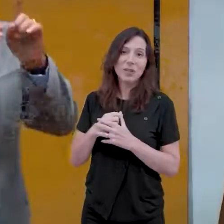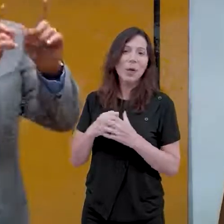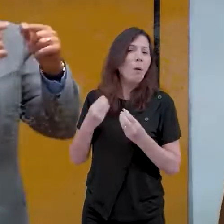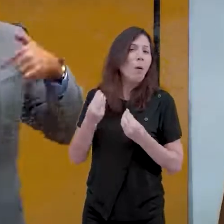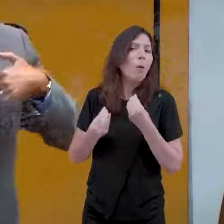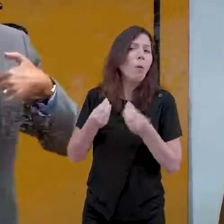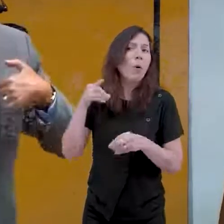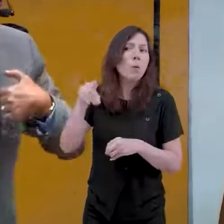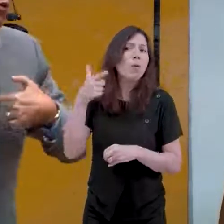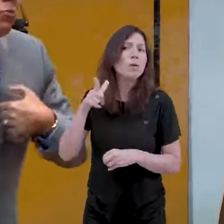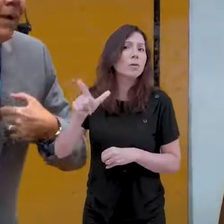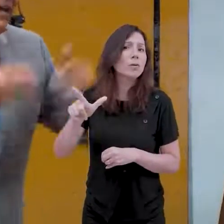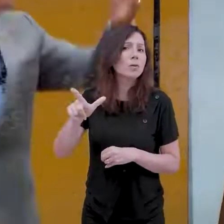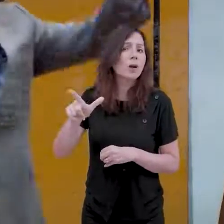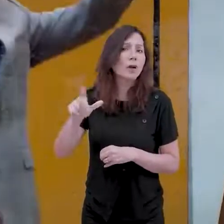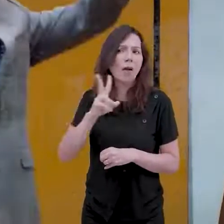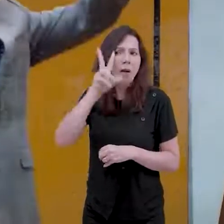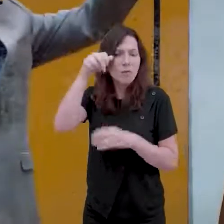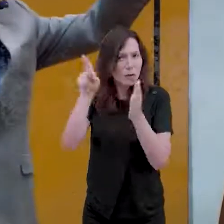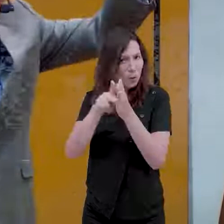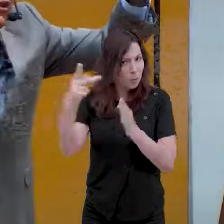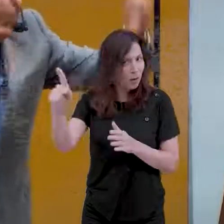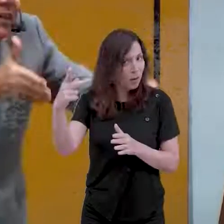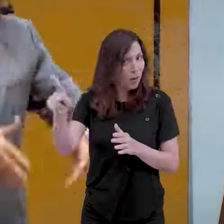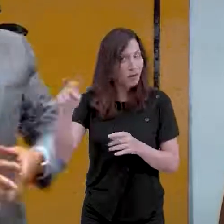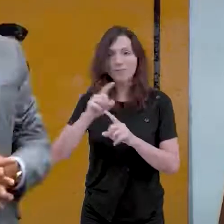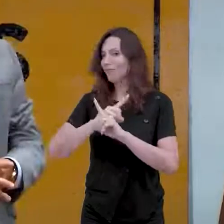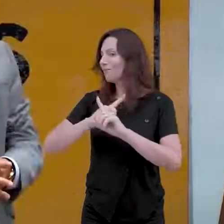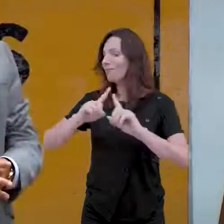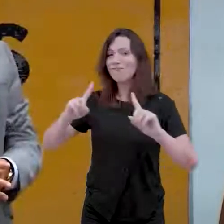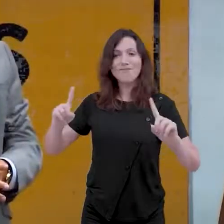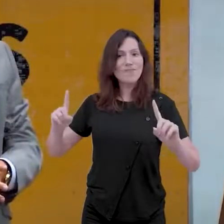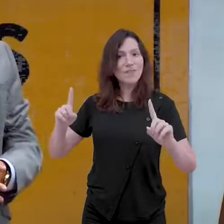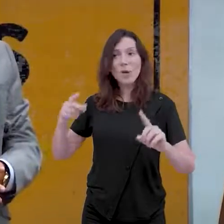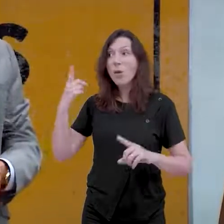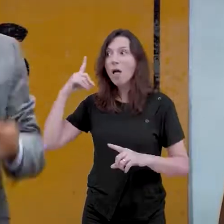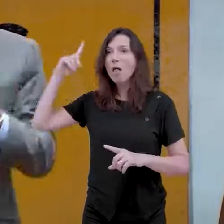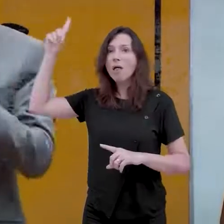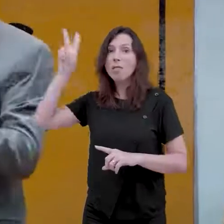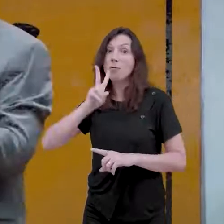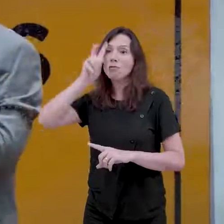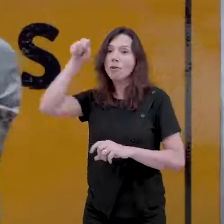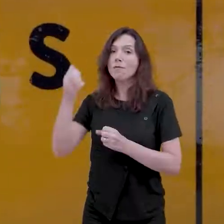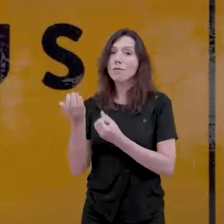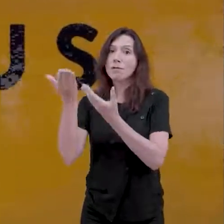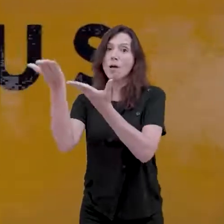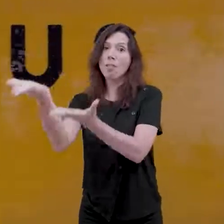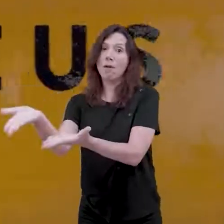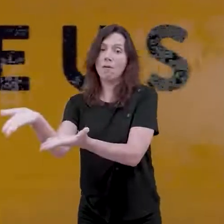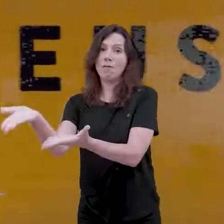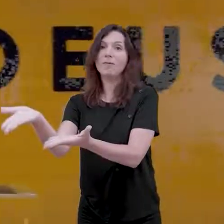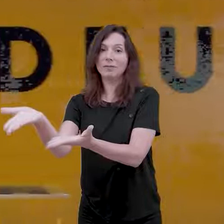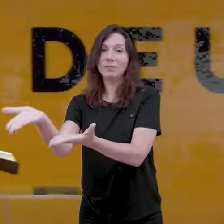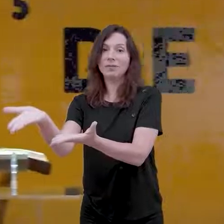Isso não vem dessa pessoa, isso é força que vem de Deus. Quando a sua força está em Deus,